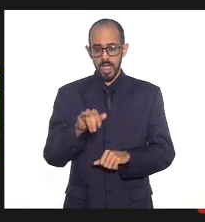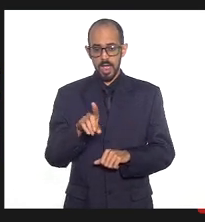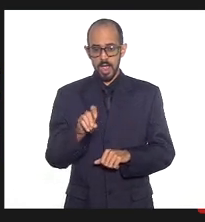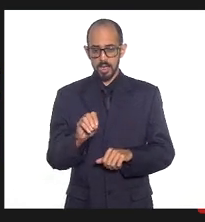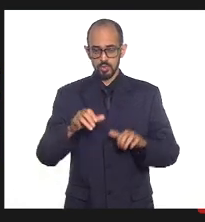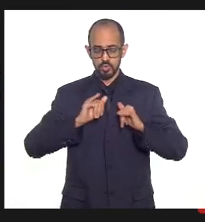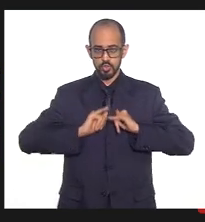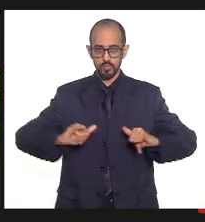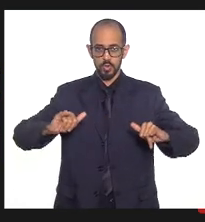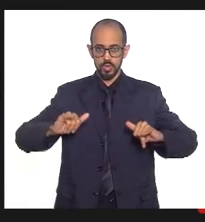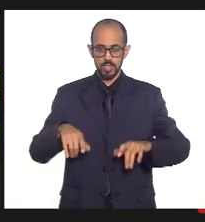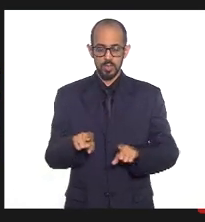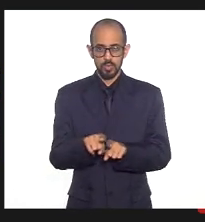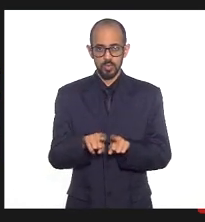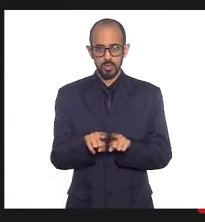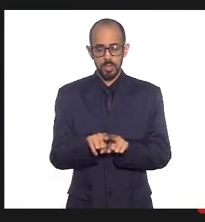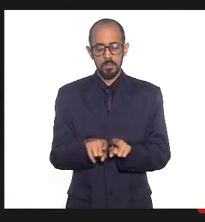além dos